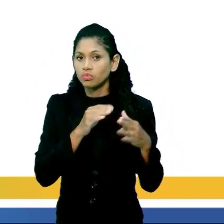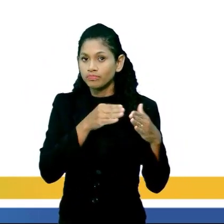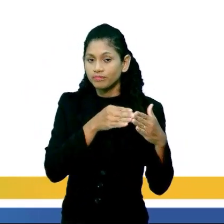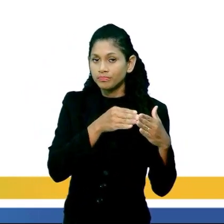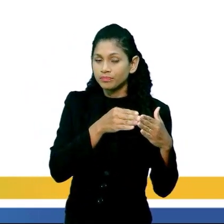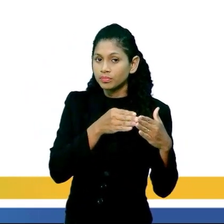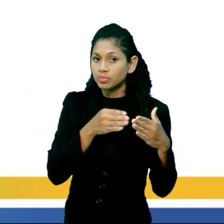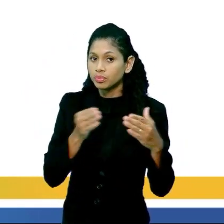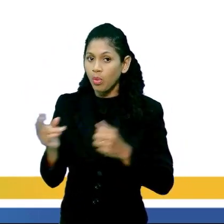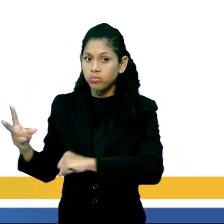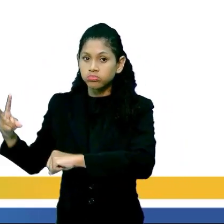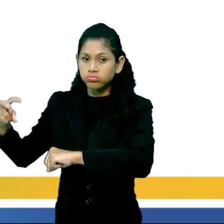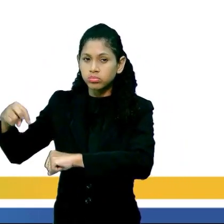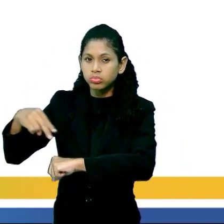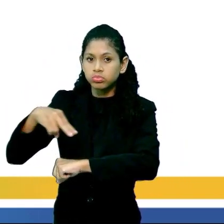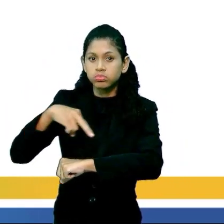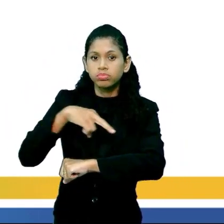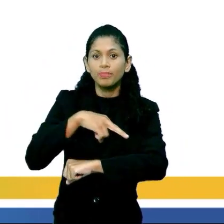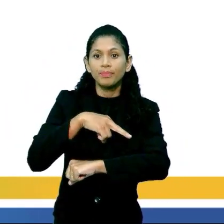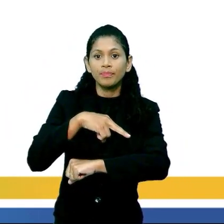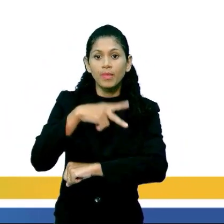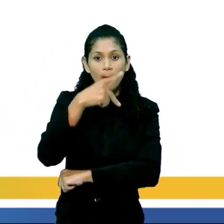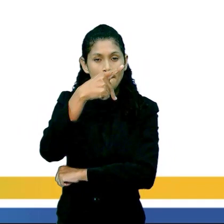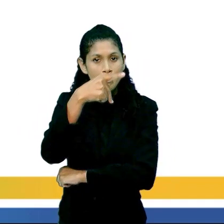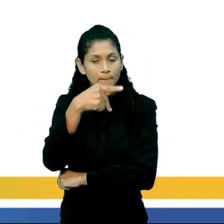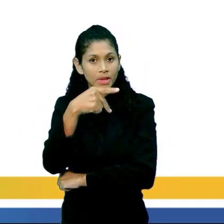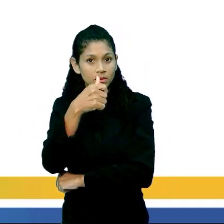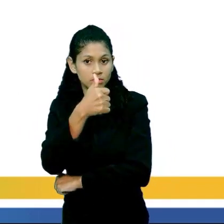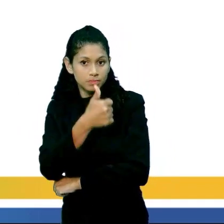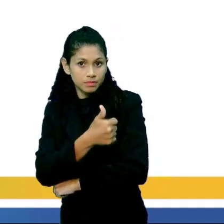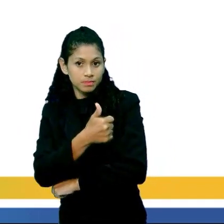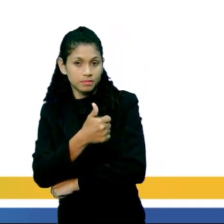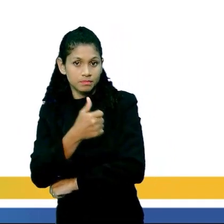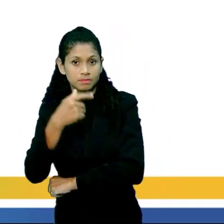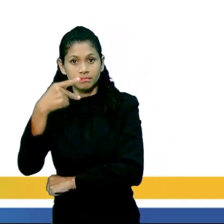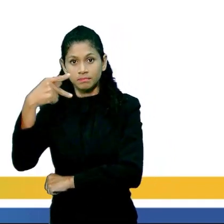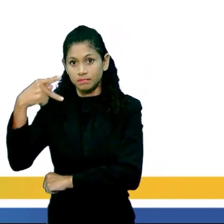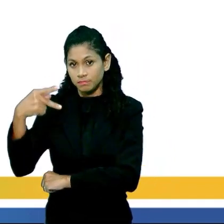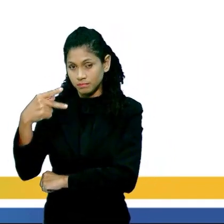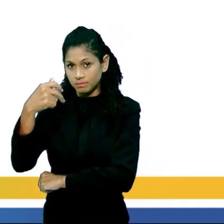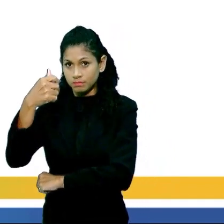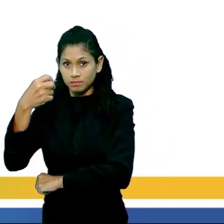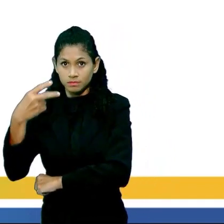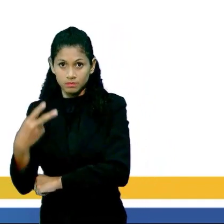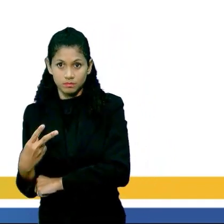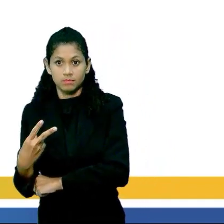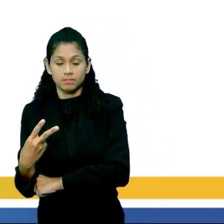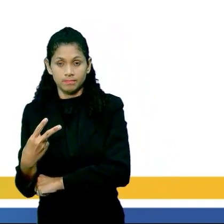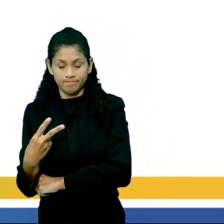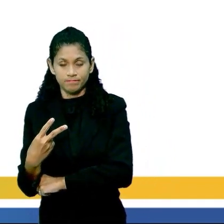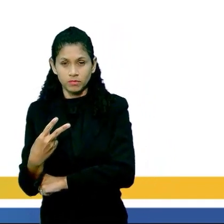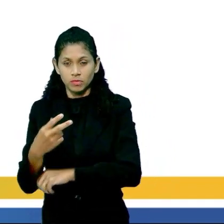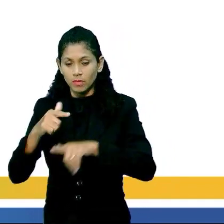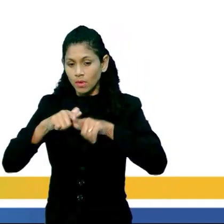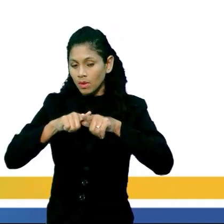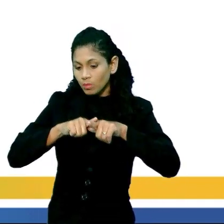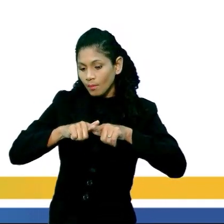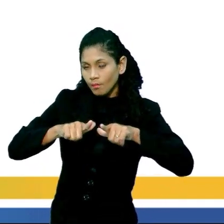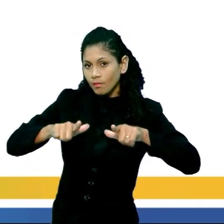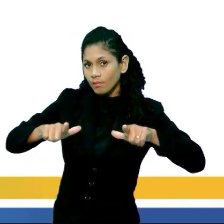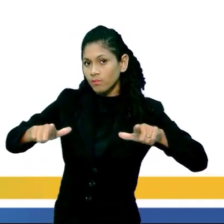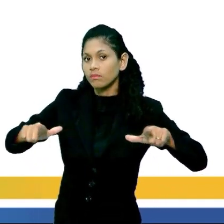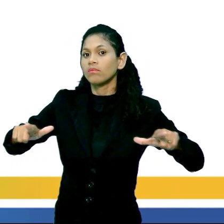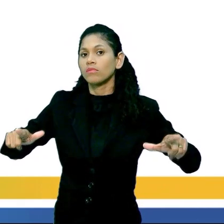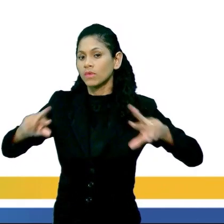ponto, respectivamente, ó, P1 e P2, em duas pistas planas distintas, conforme